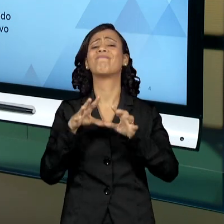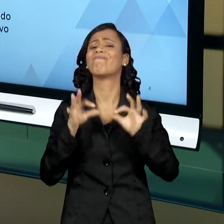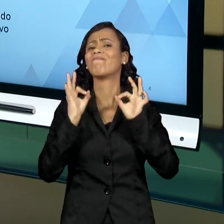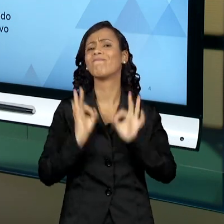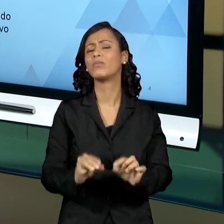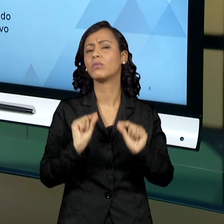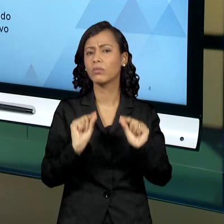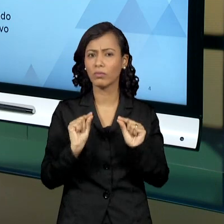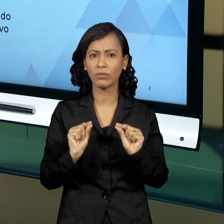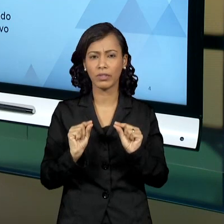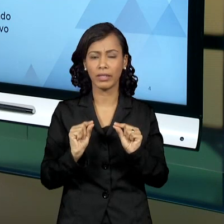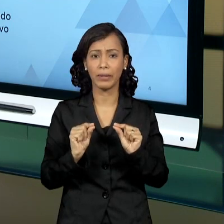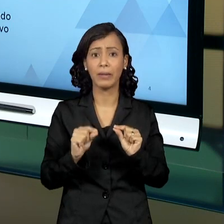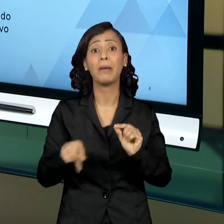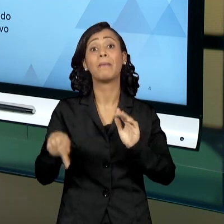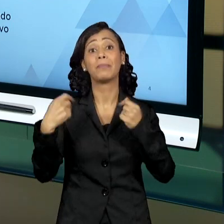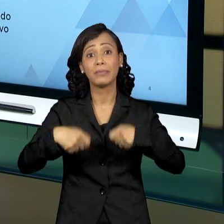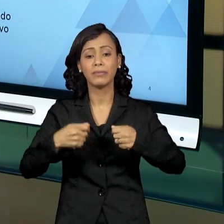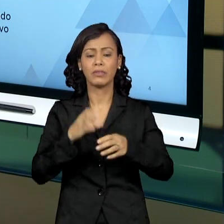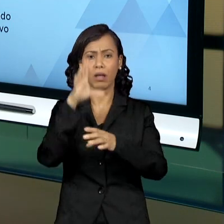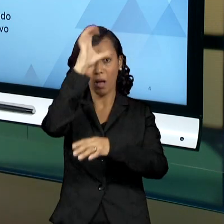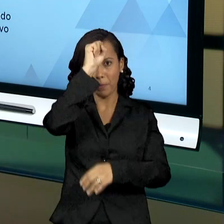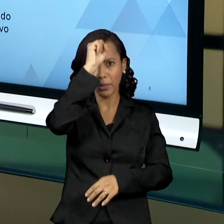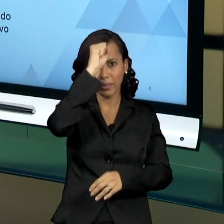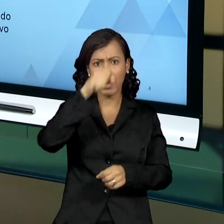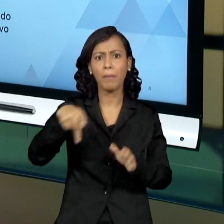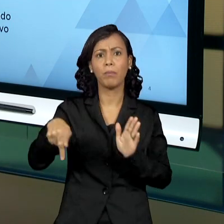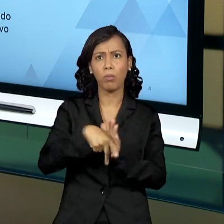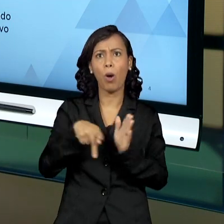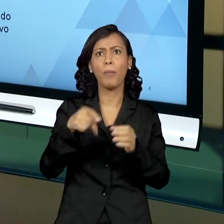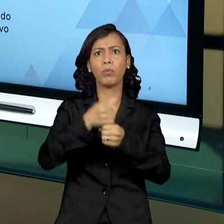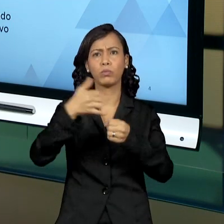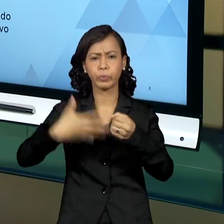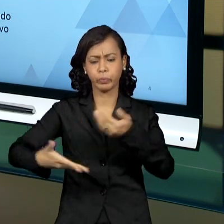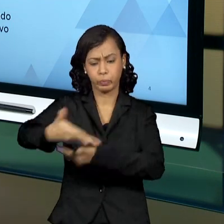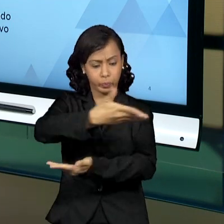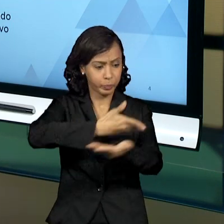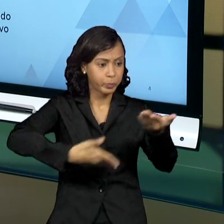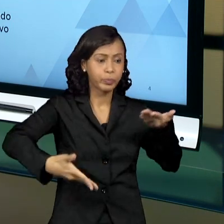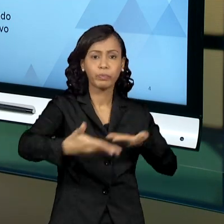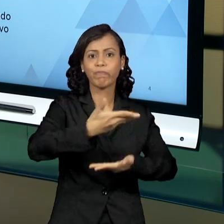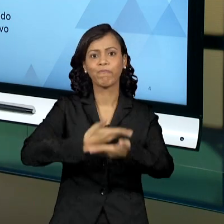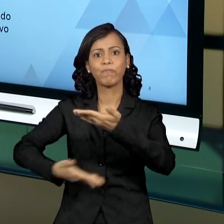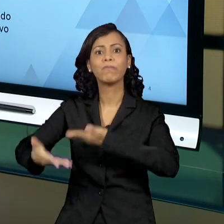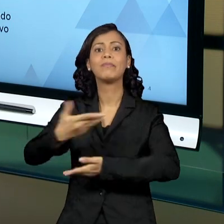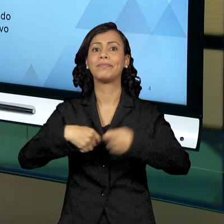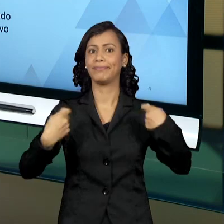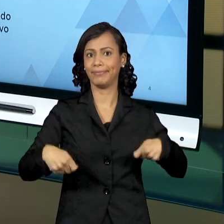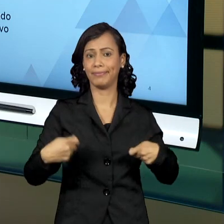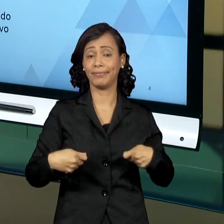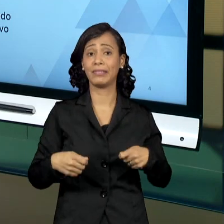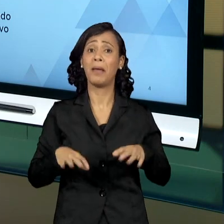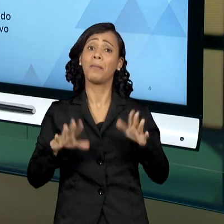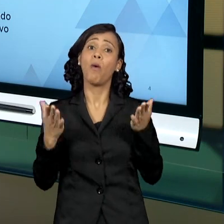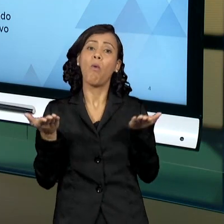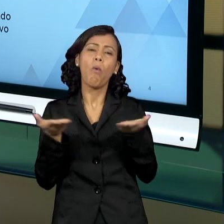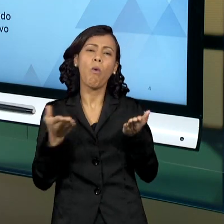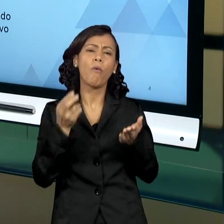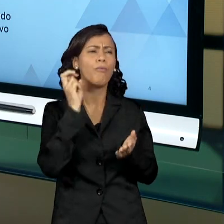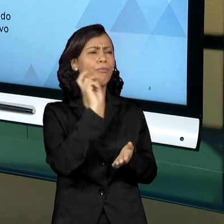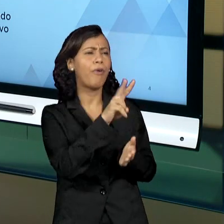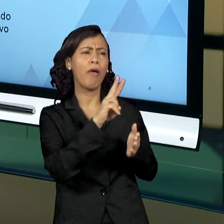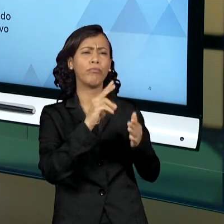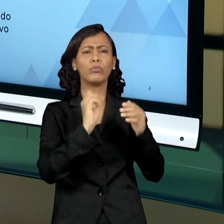esta perspectiva, né, do aprendizado cooperativo, o contexto hoje, tanto das escolas, das empresas,